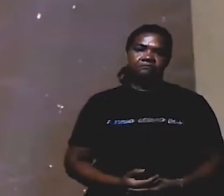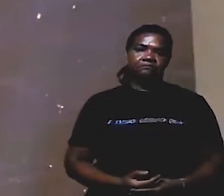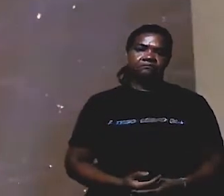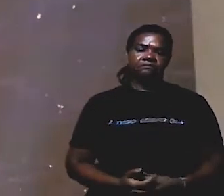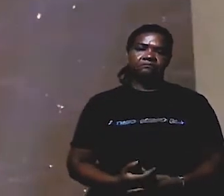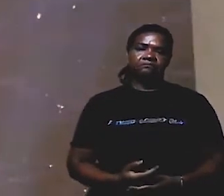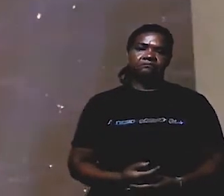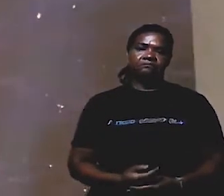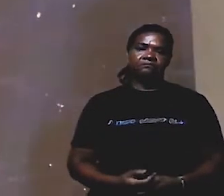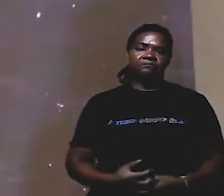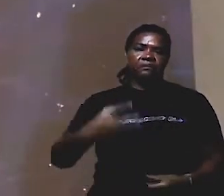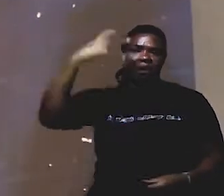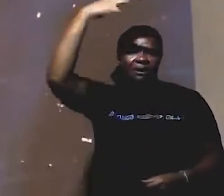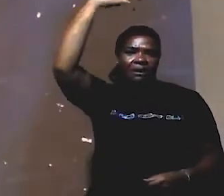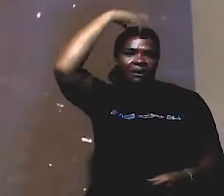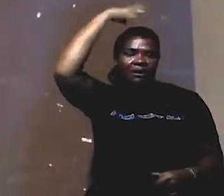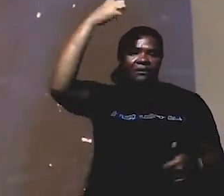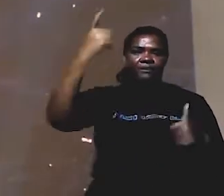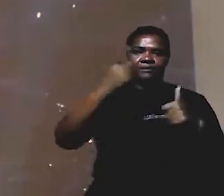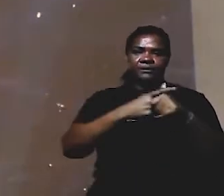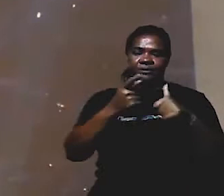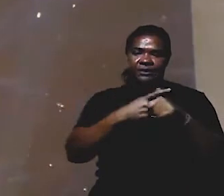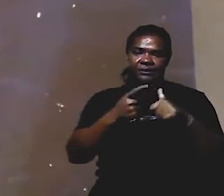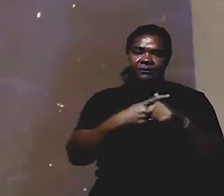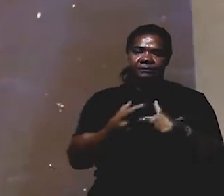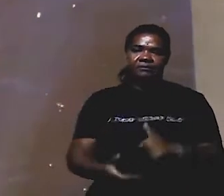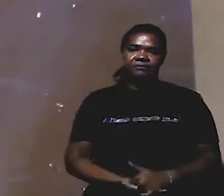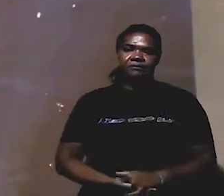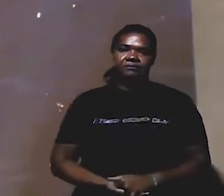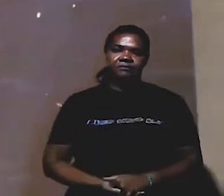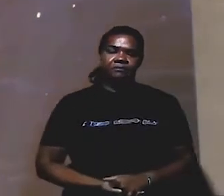Primeiro livro dos Reis de Israel,